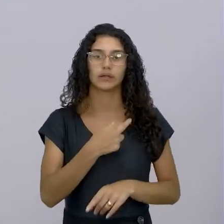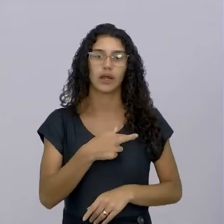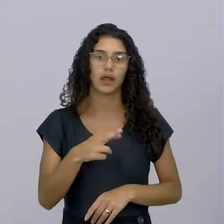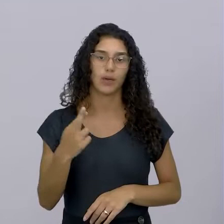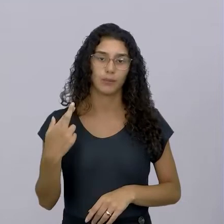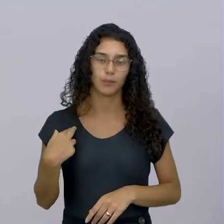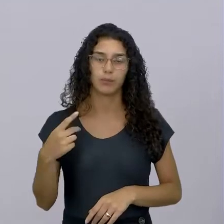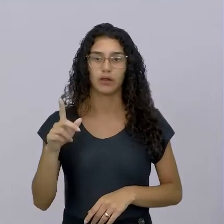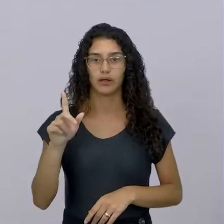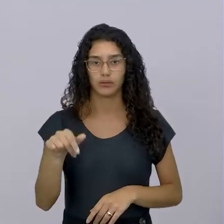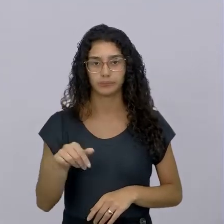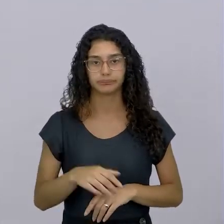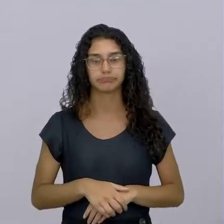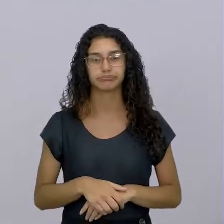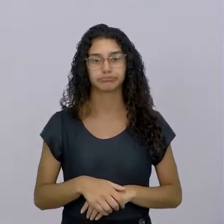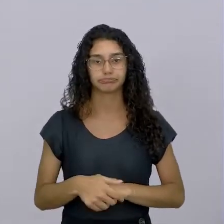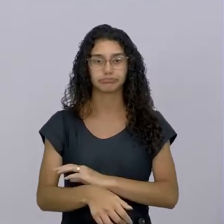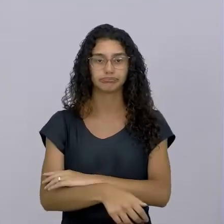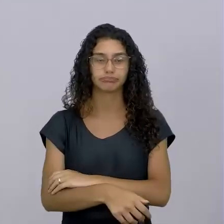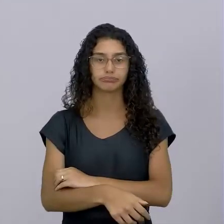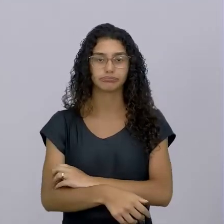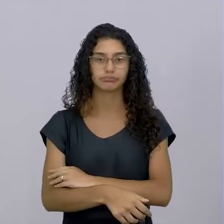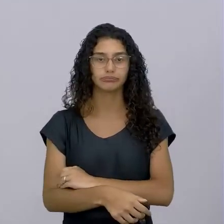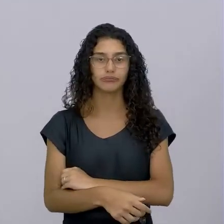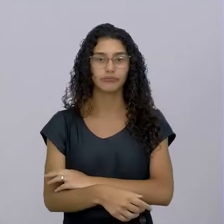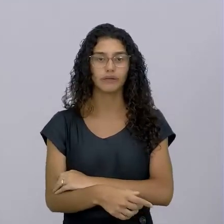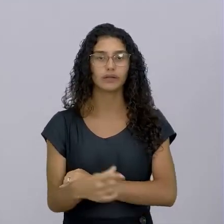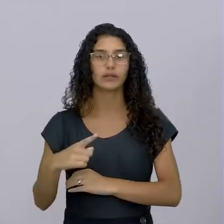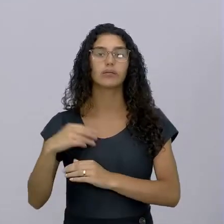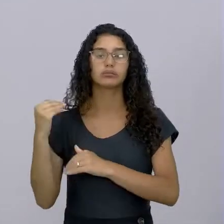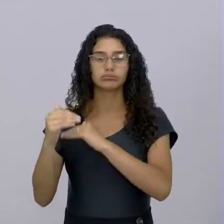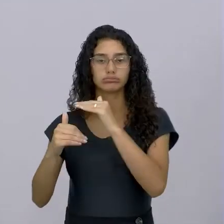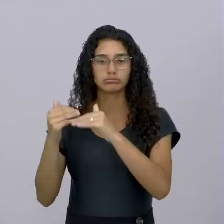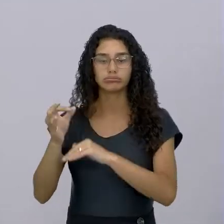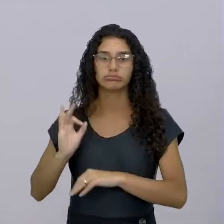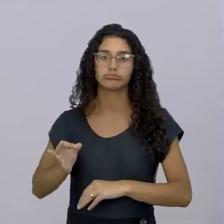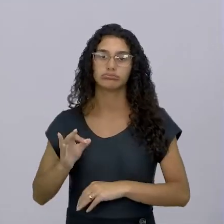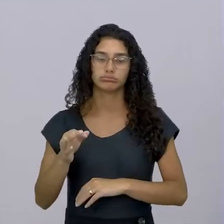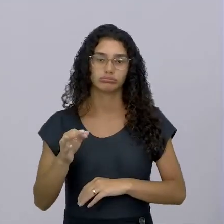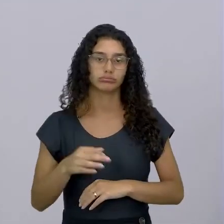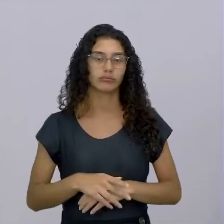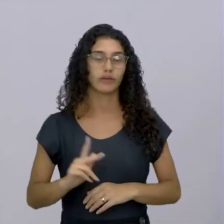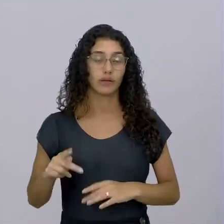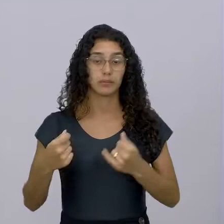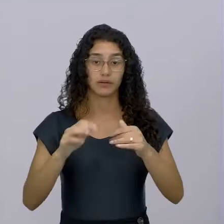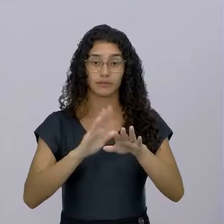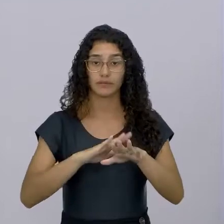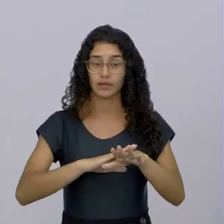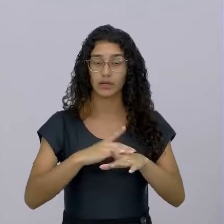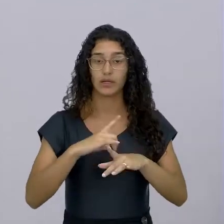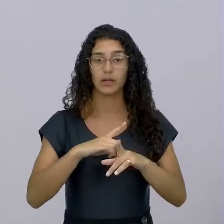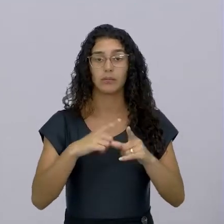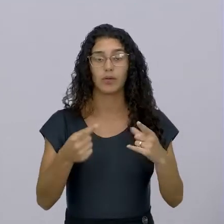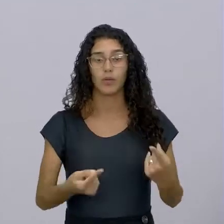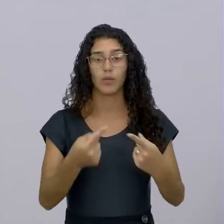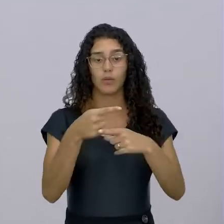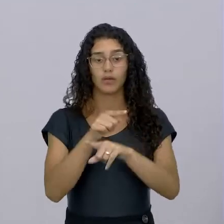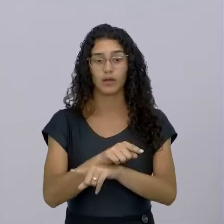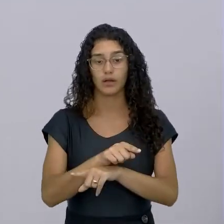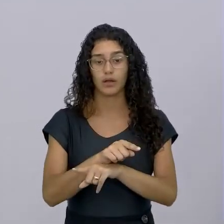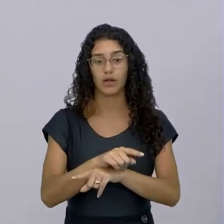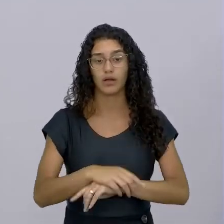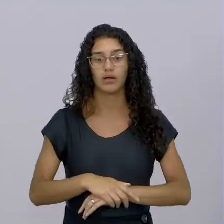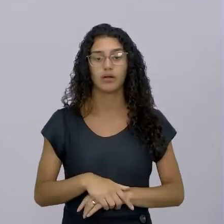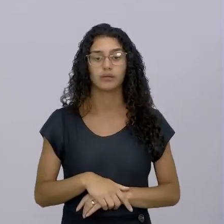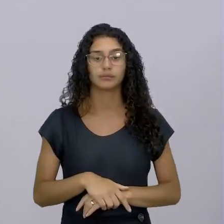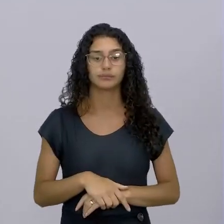que seja, né? Então, existe esse procedimento sempre. E também ao inverso, né? O fato de